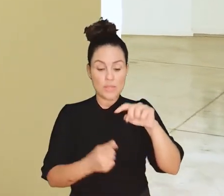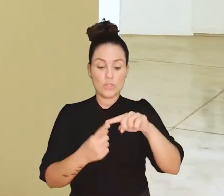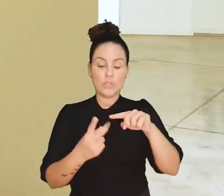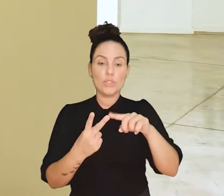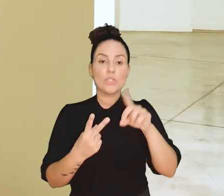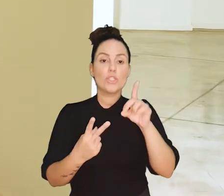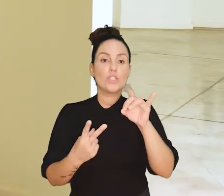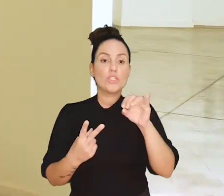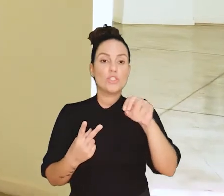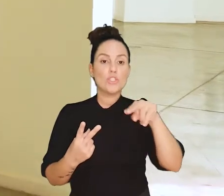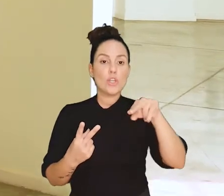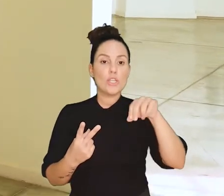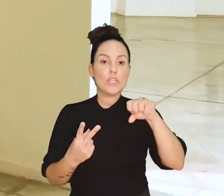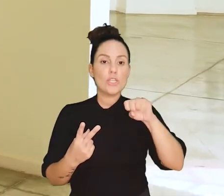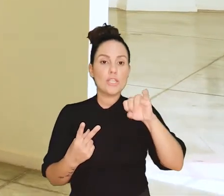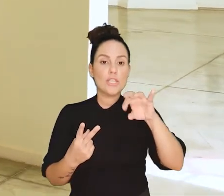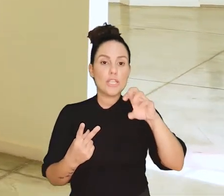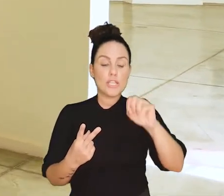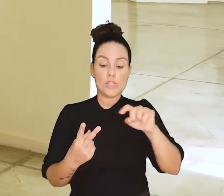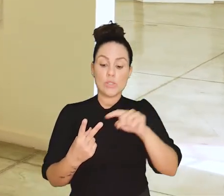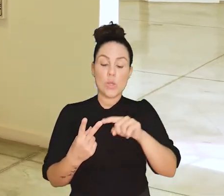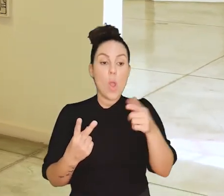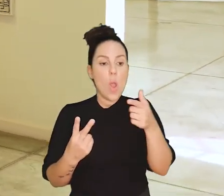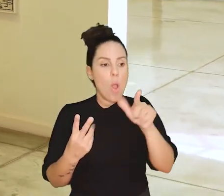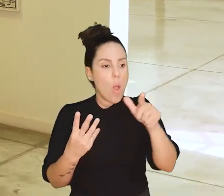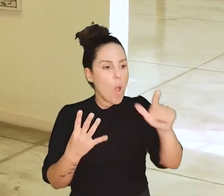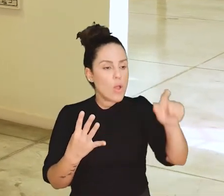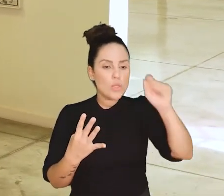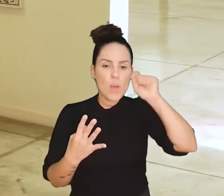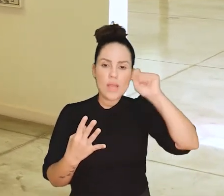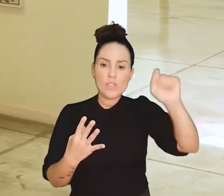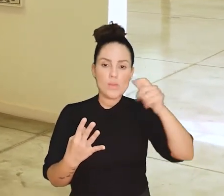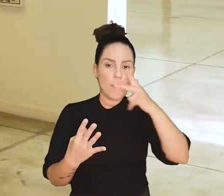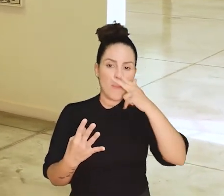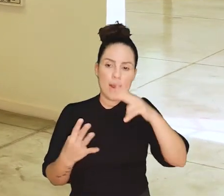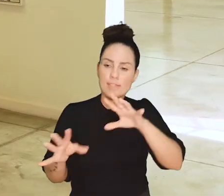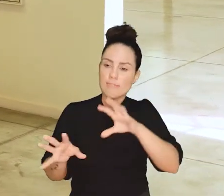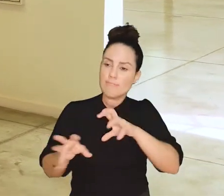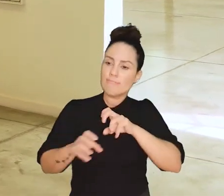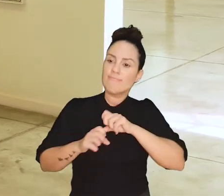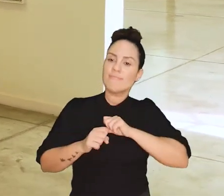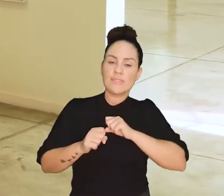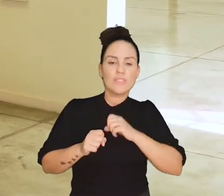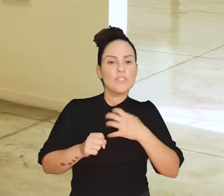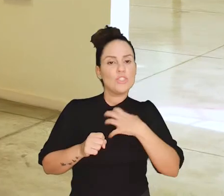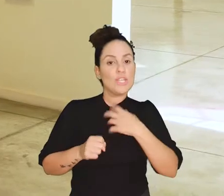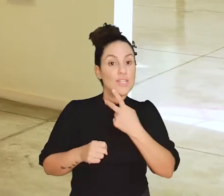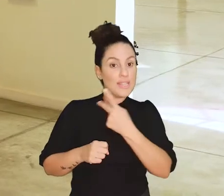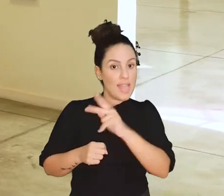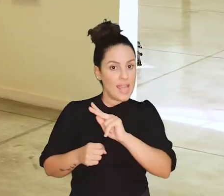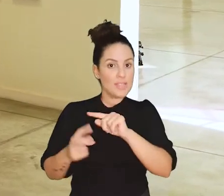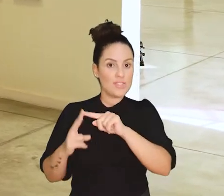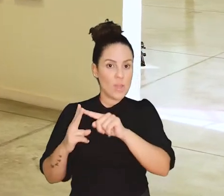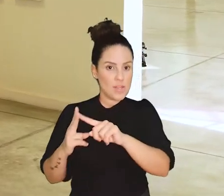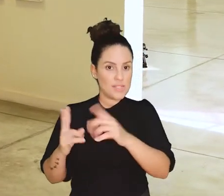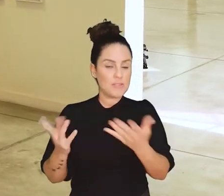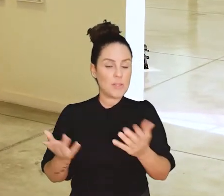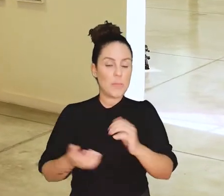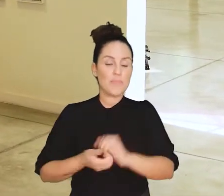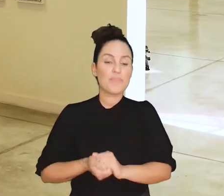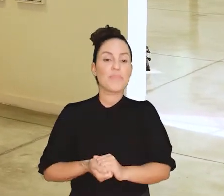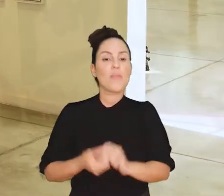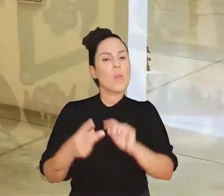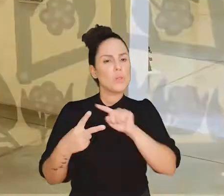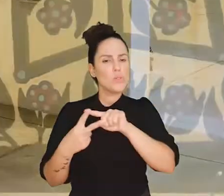da aproximação entre Eupídio Malaquias e Dionísio Del Santo e sua reverberação em vários outros artistas de vários